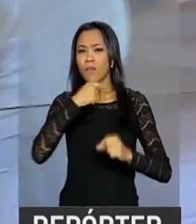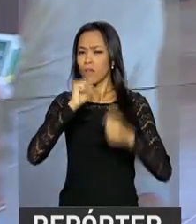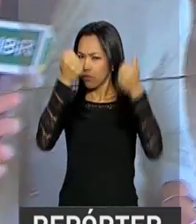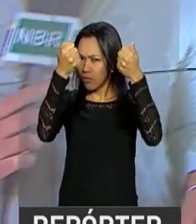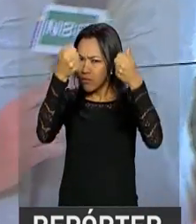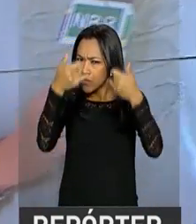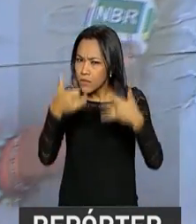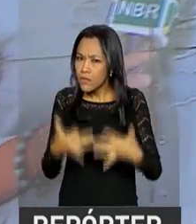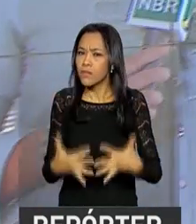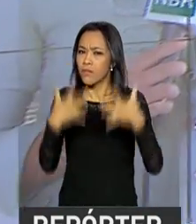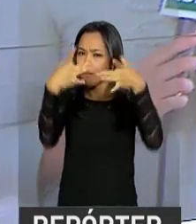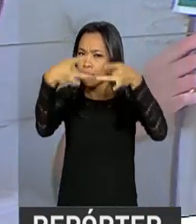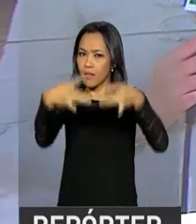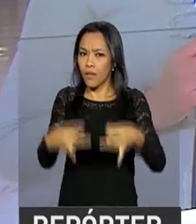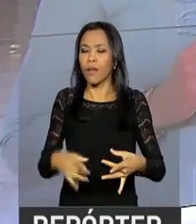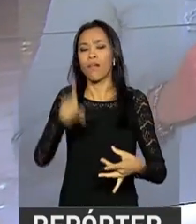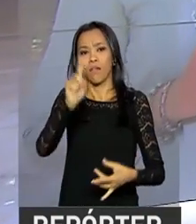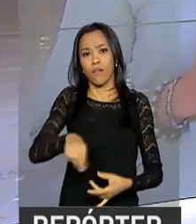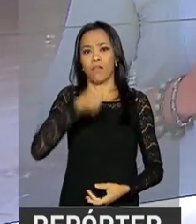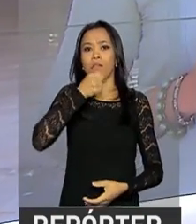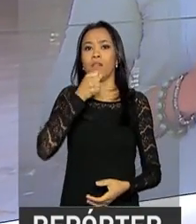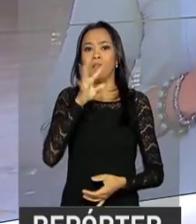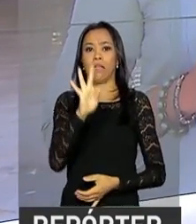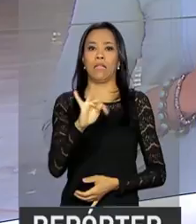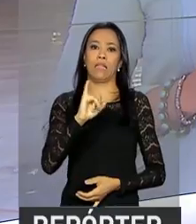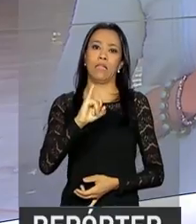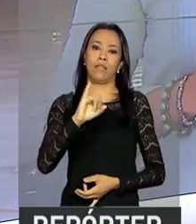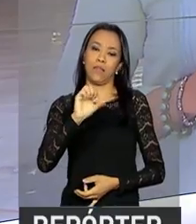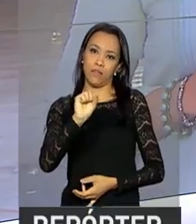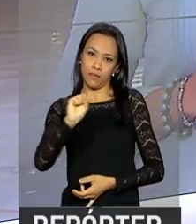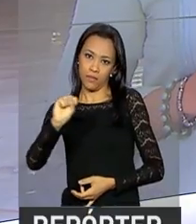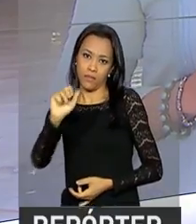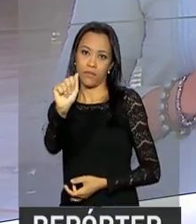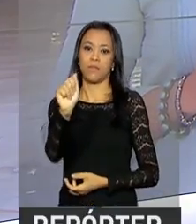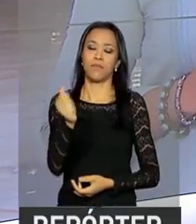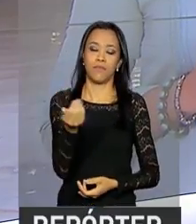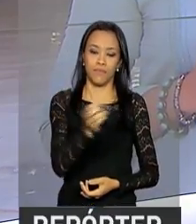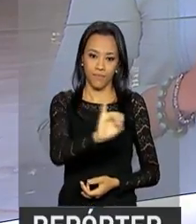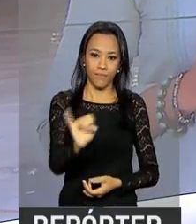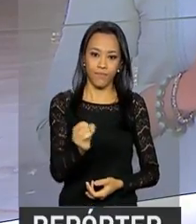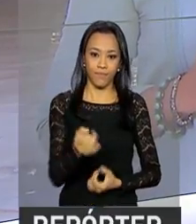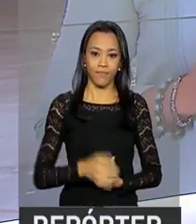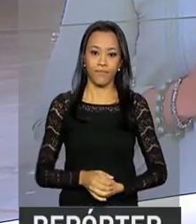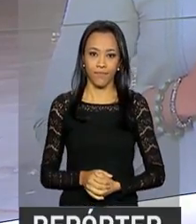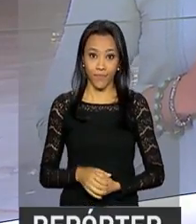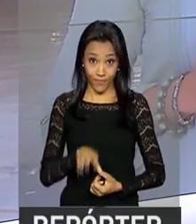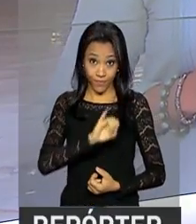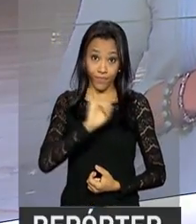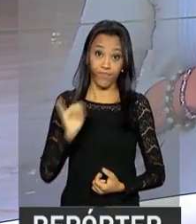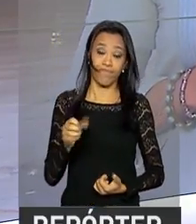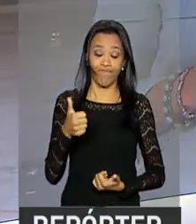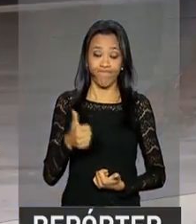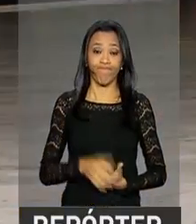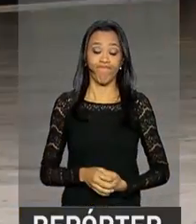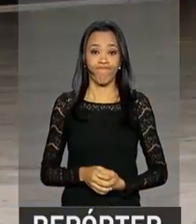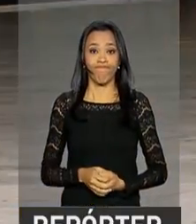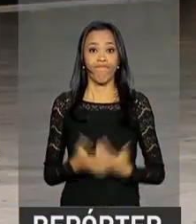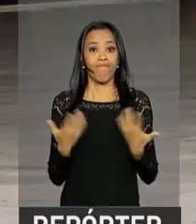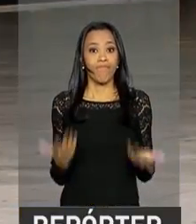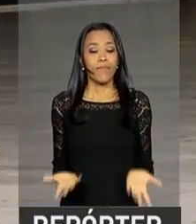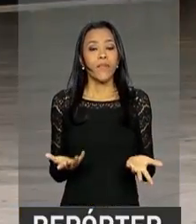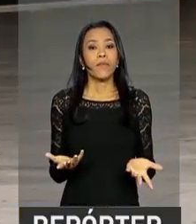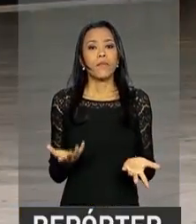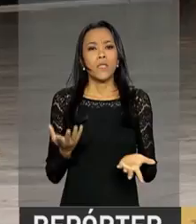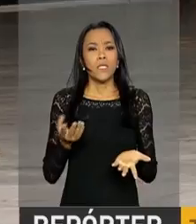esse assunto é a repórter Taísa Dias lá do Palácio do Planalto Oi Taísa Olá Leandro a mensagem que